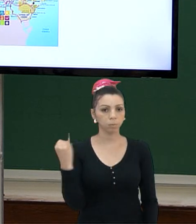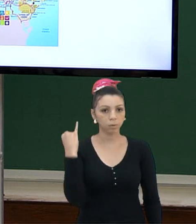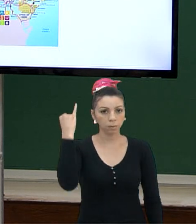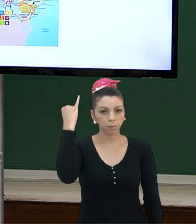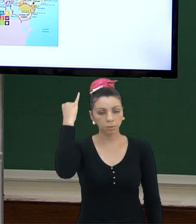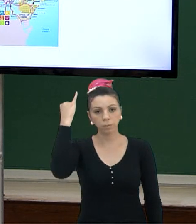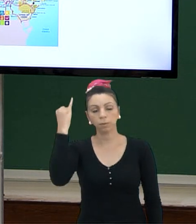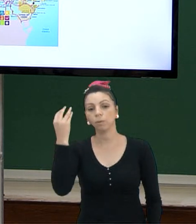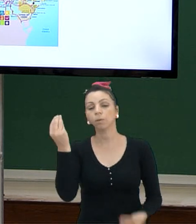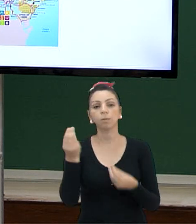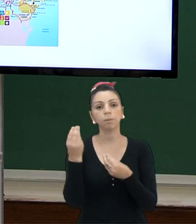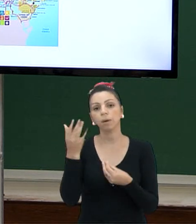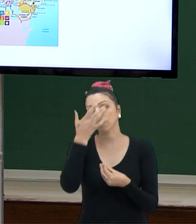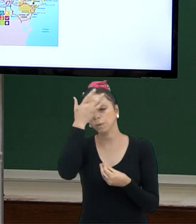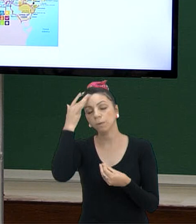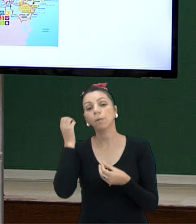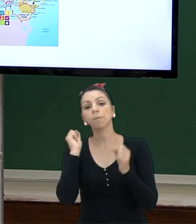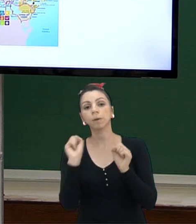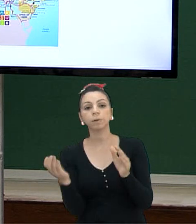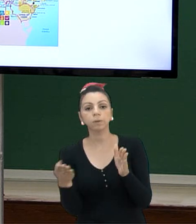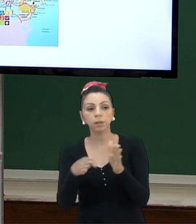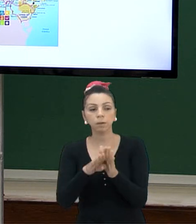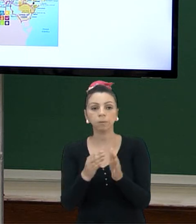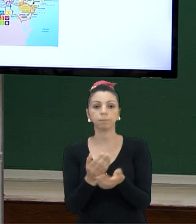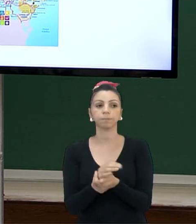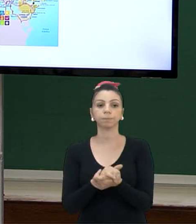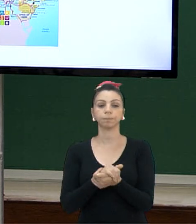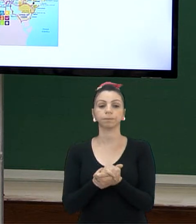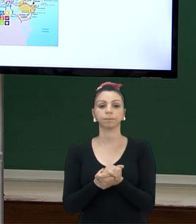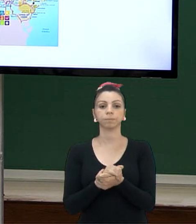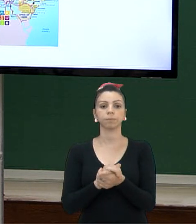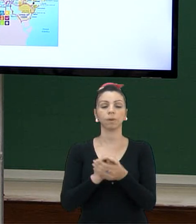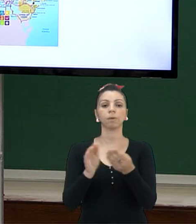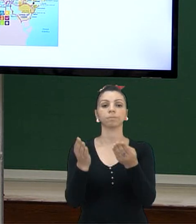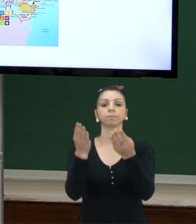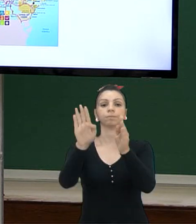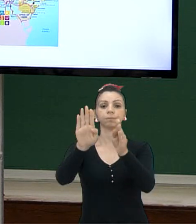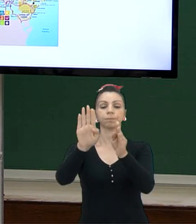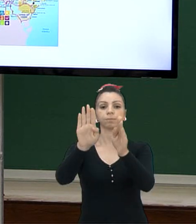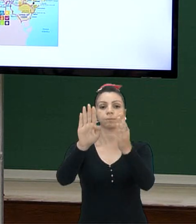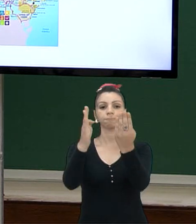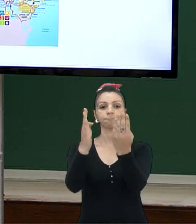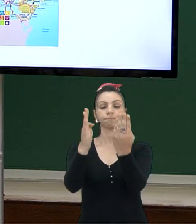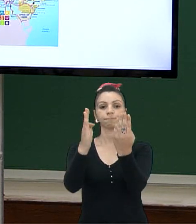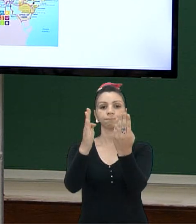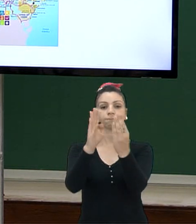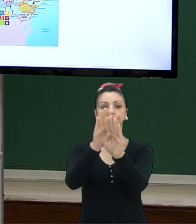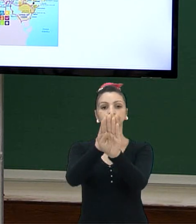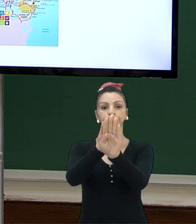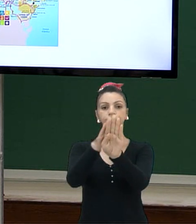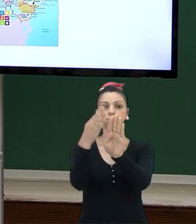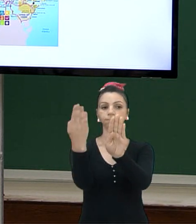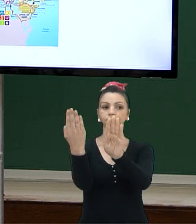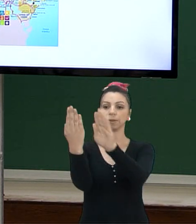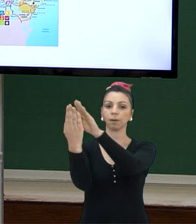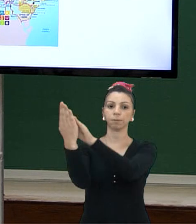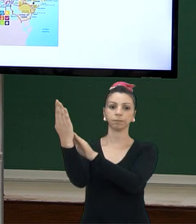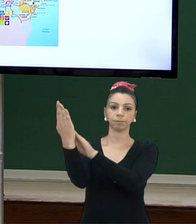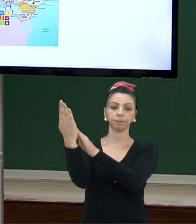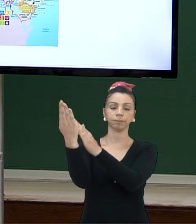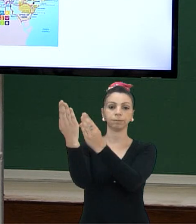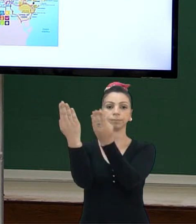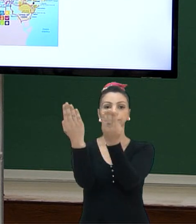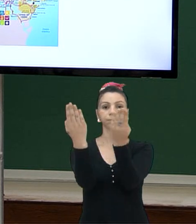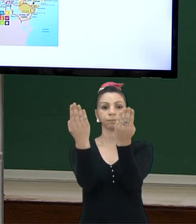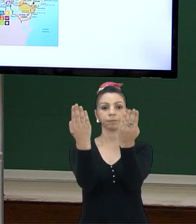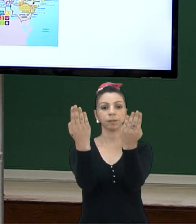a pessoa pode chegar até lá. Aqui dentro, em todo ele, vai o texto. Lembra que vocês desenvolveram